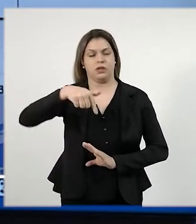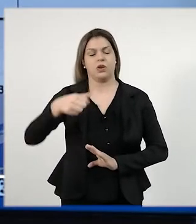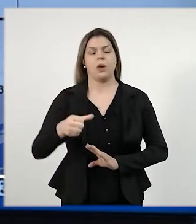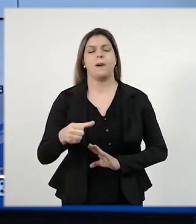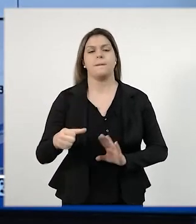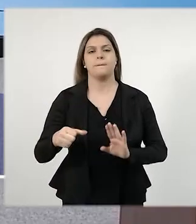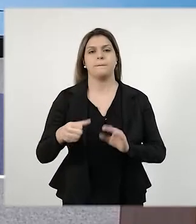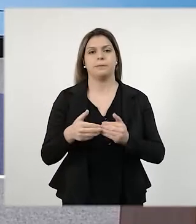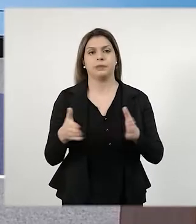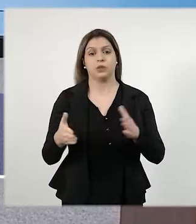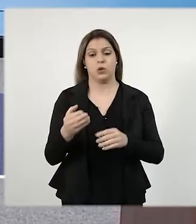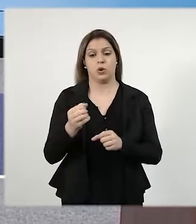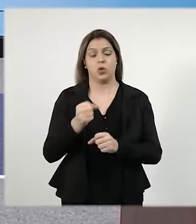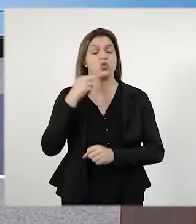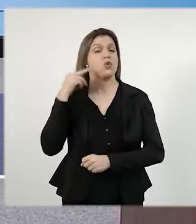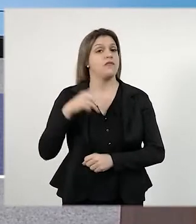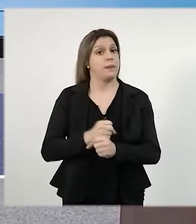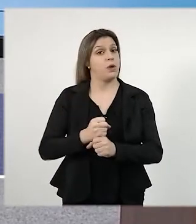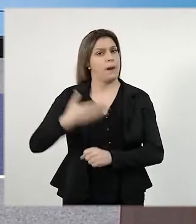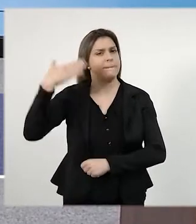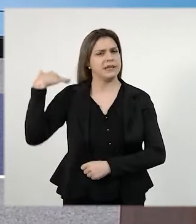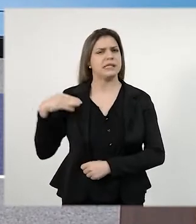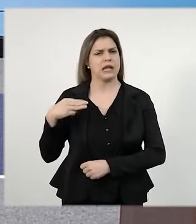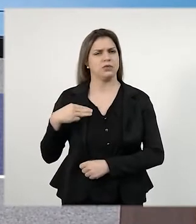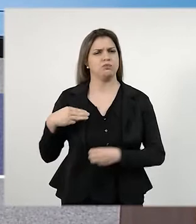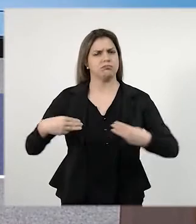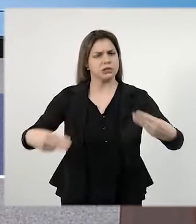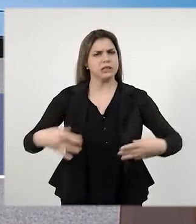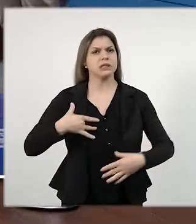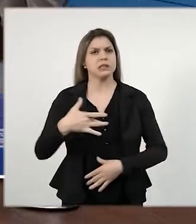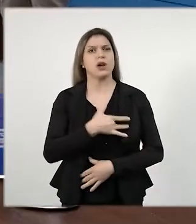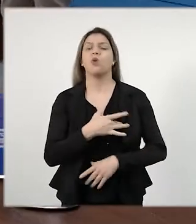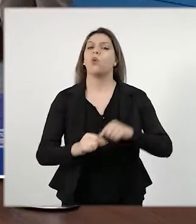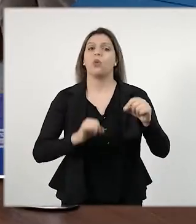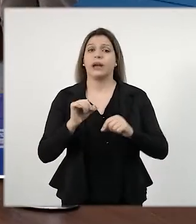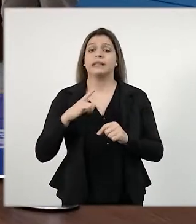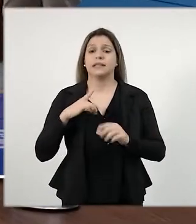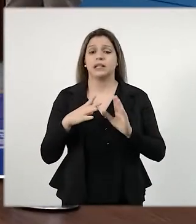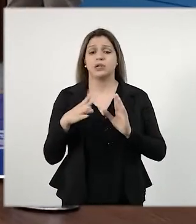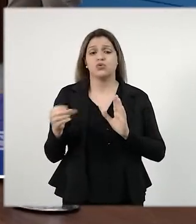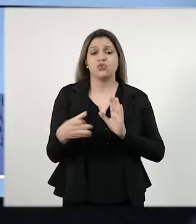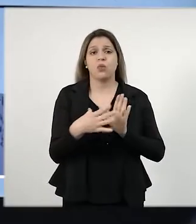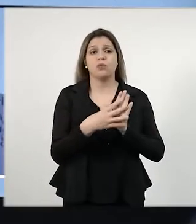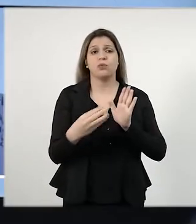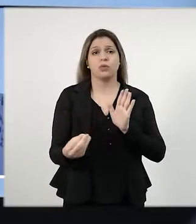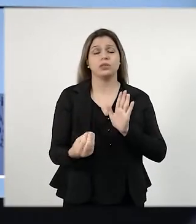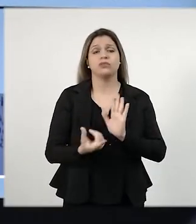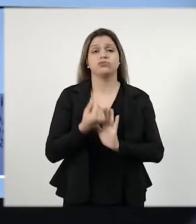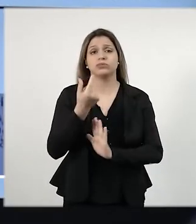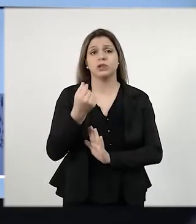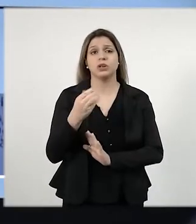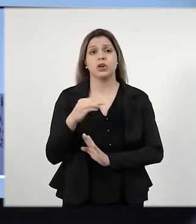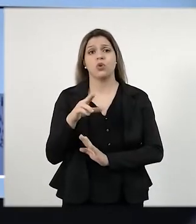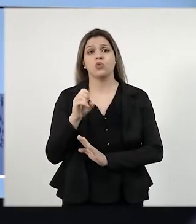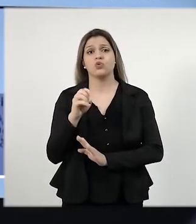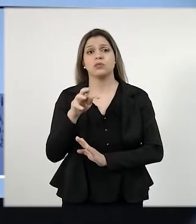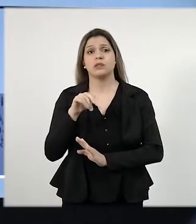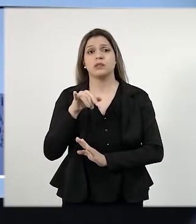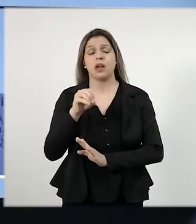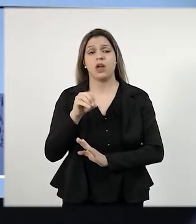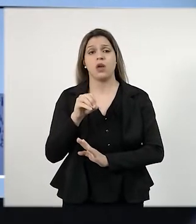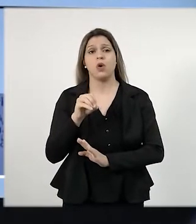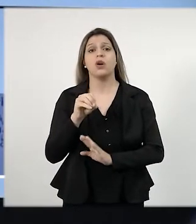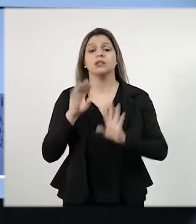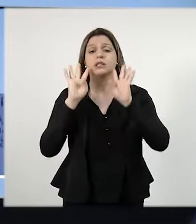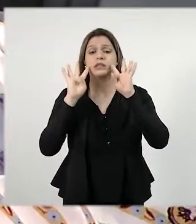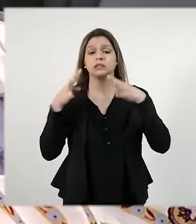2.979, publicada em novembro do ano passado pelo Ministério da Saúde, estabelece novo modelo de financiamento de custeio da atenção